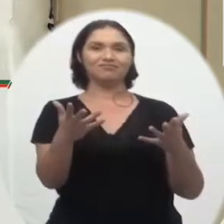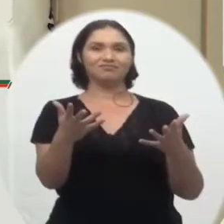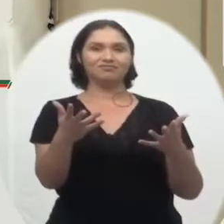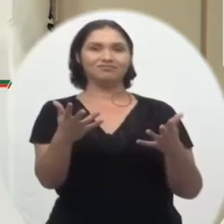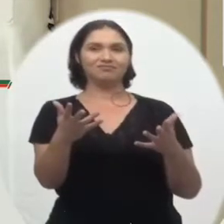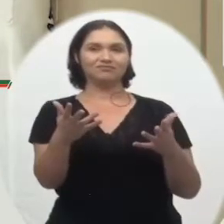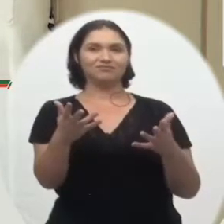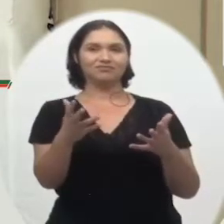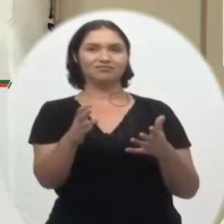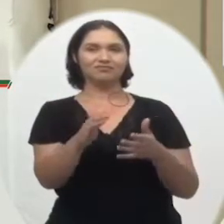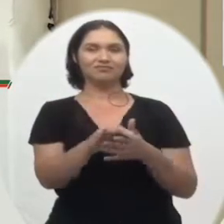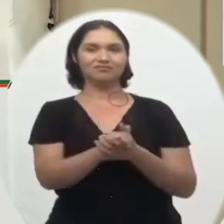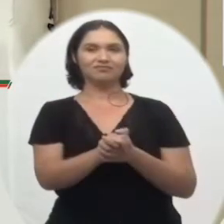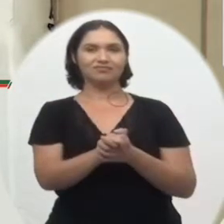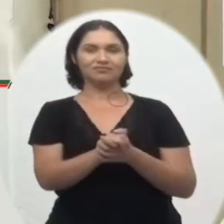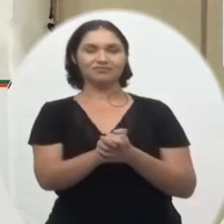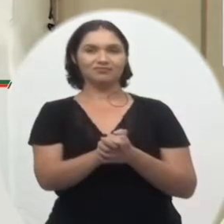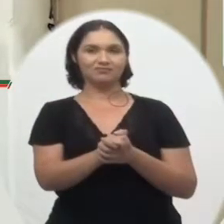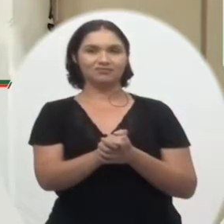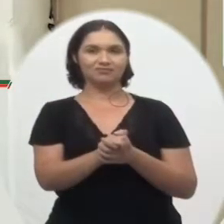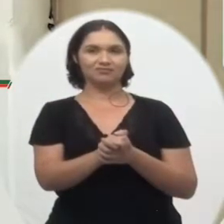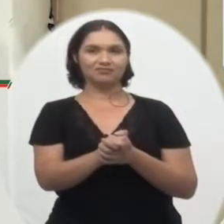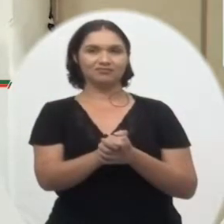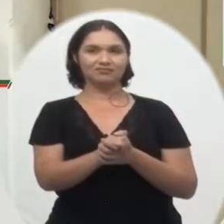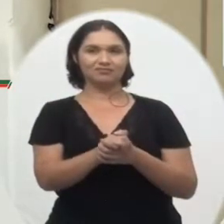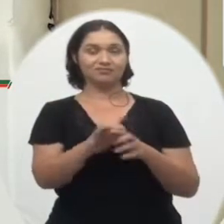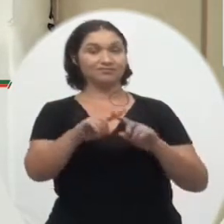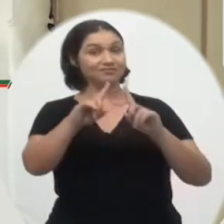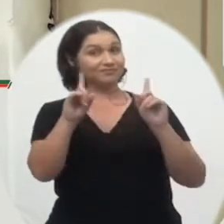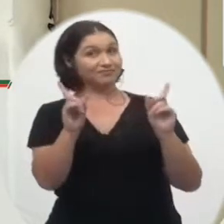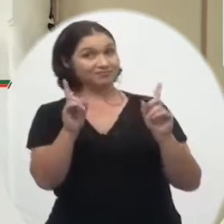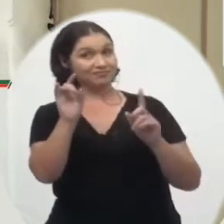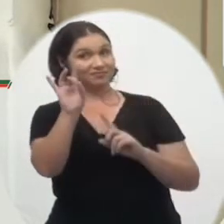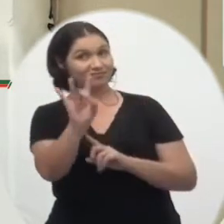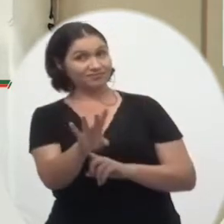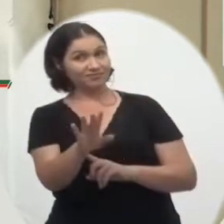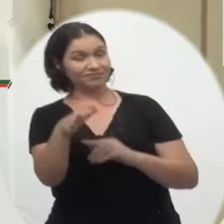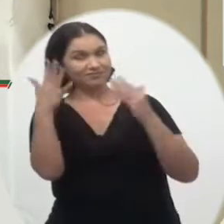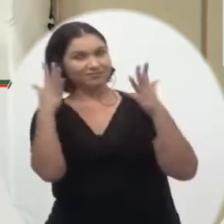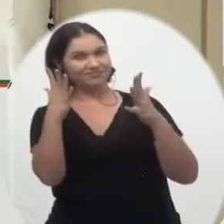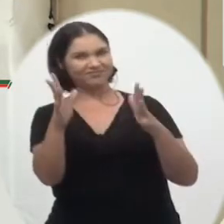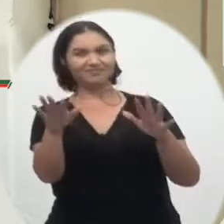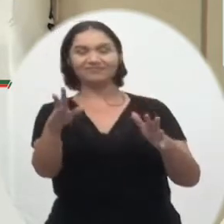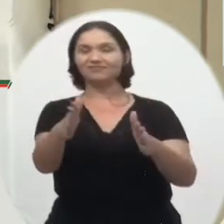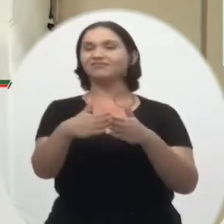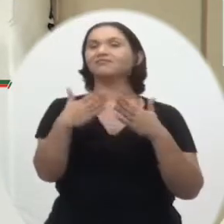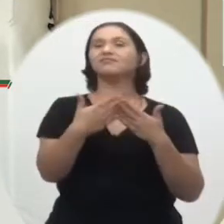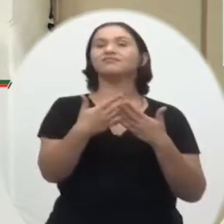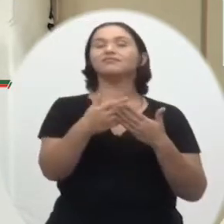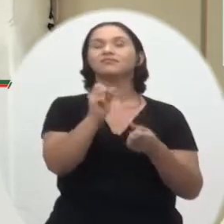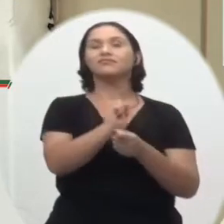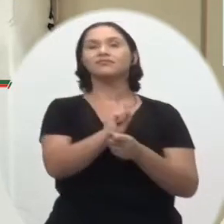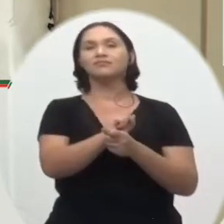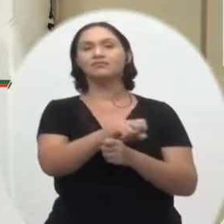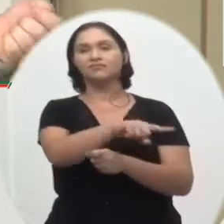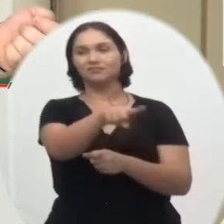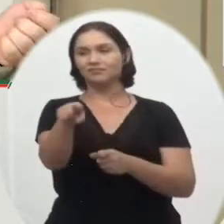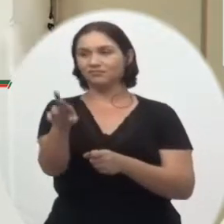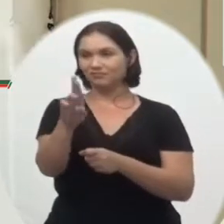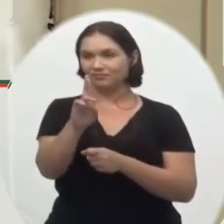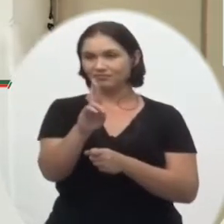um gerenciamento um pouco melhor e agrupar. Mas é isso aí. Parabéns pelo requerimento. Espero que dessa vez venha a resposta.